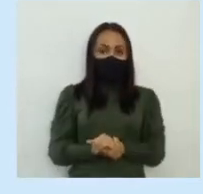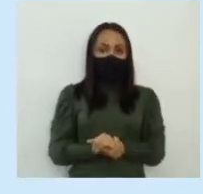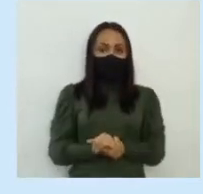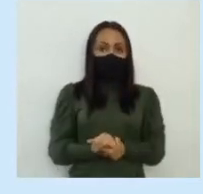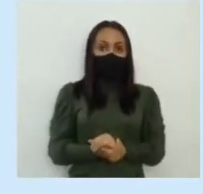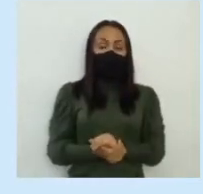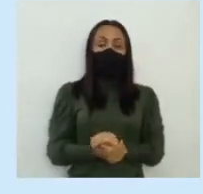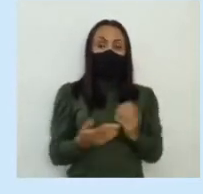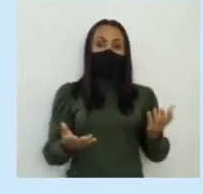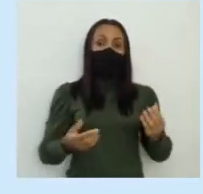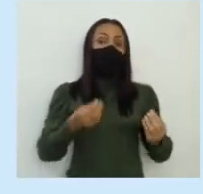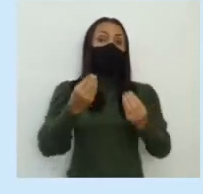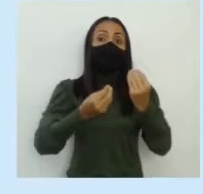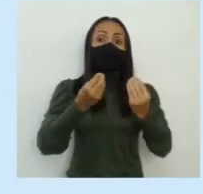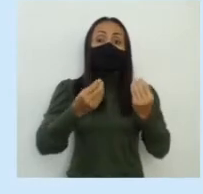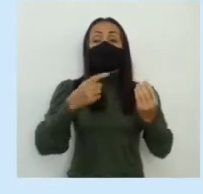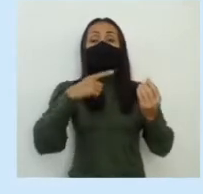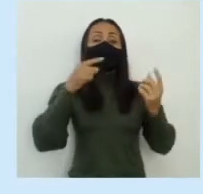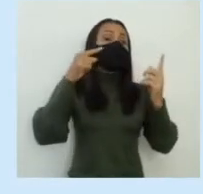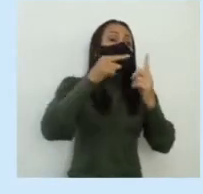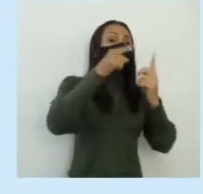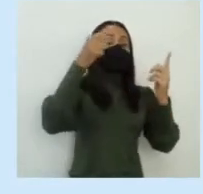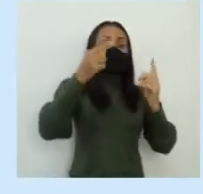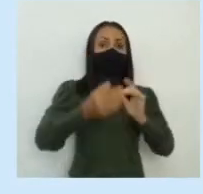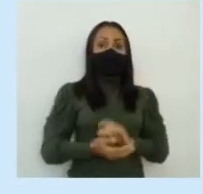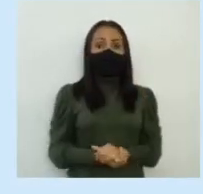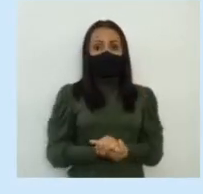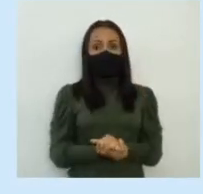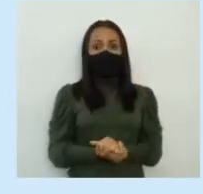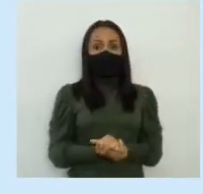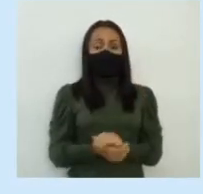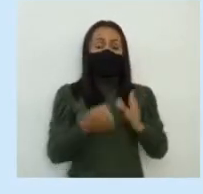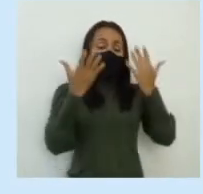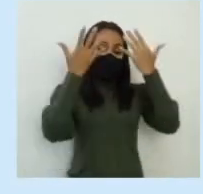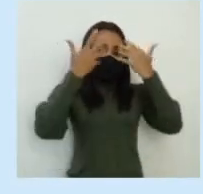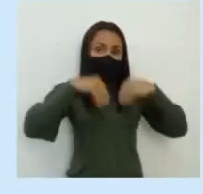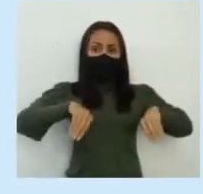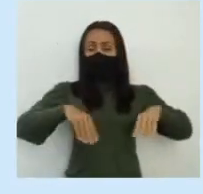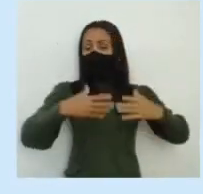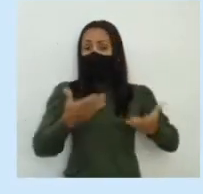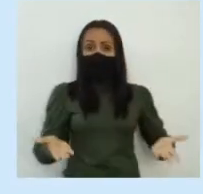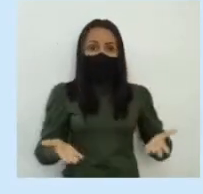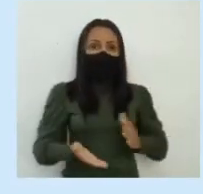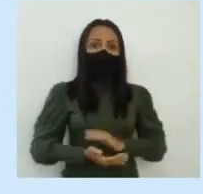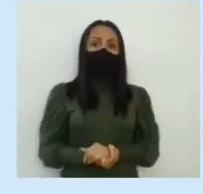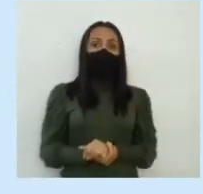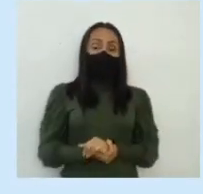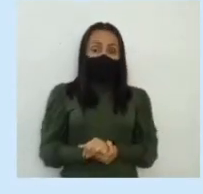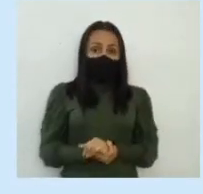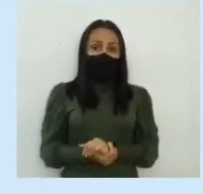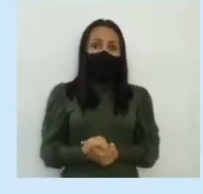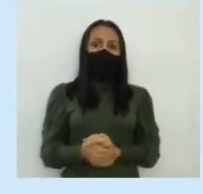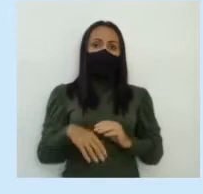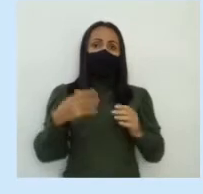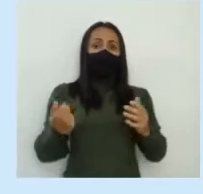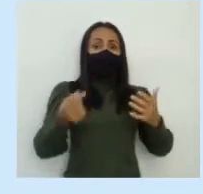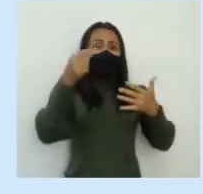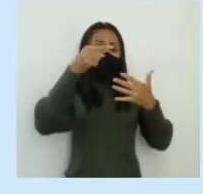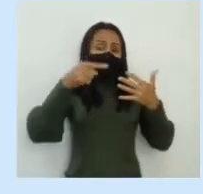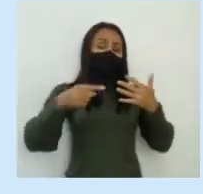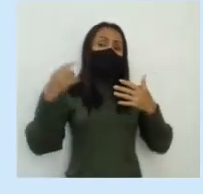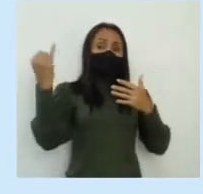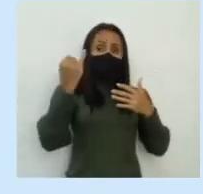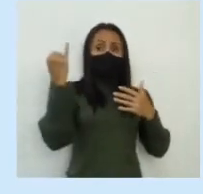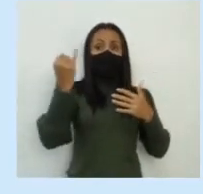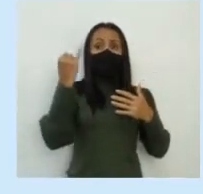no destinatário e a gente vai falhar. Dessa forma, a gente vai acabar ficando sem certos pontos